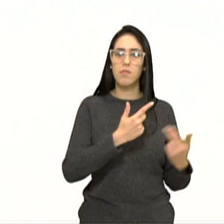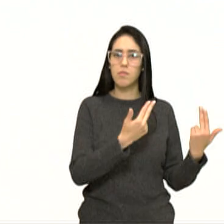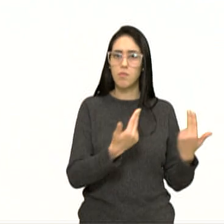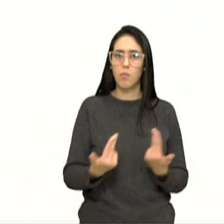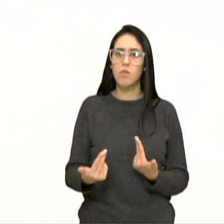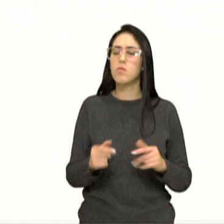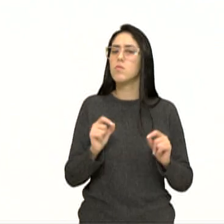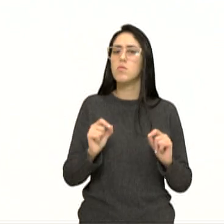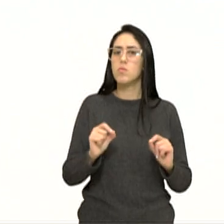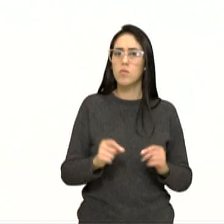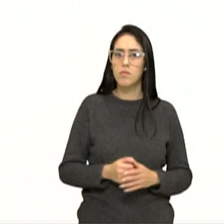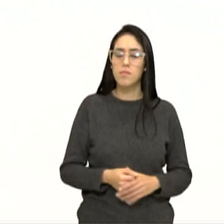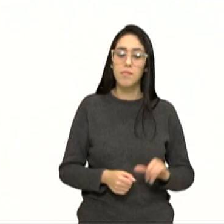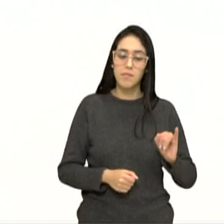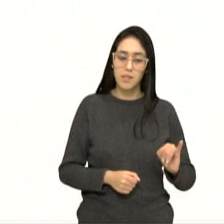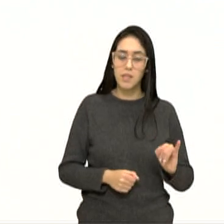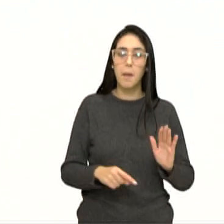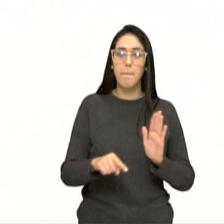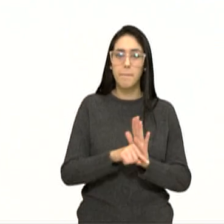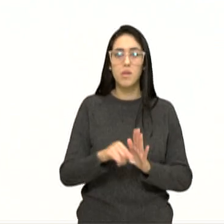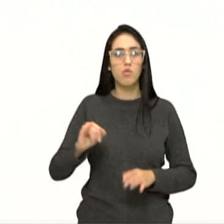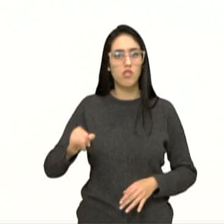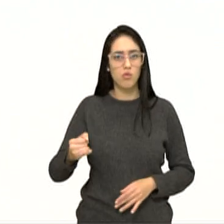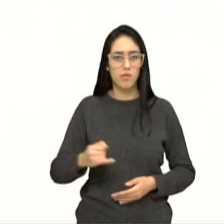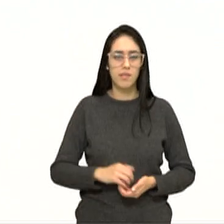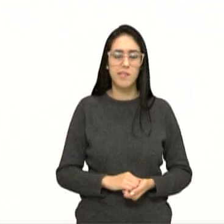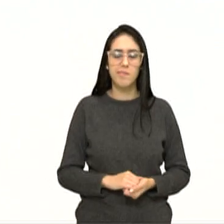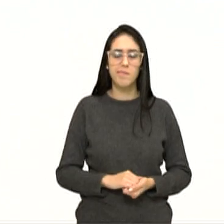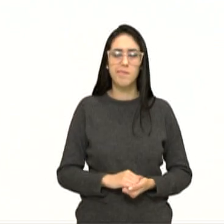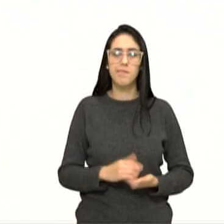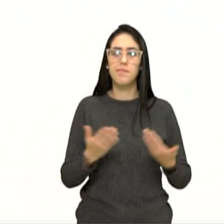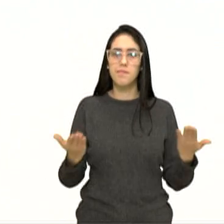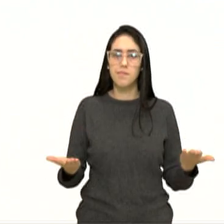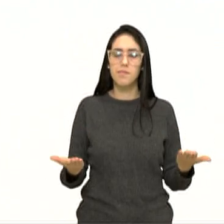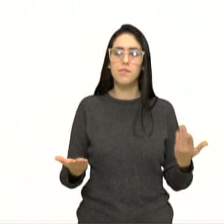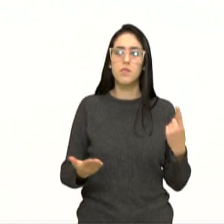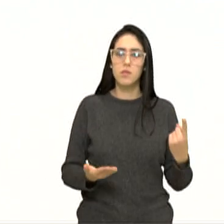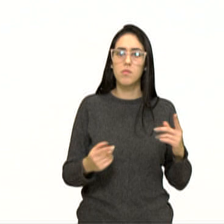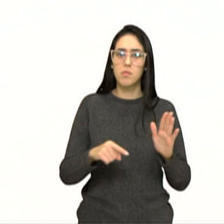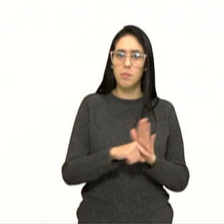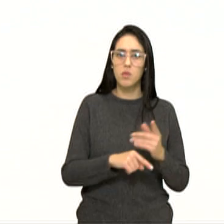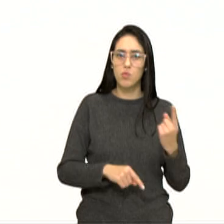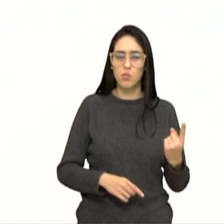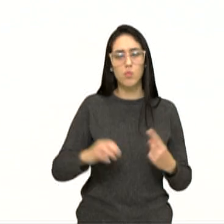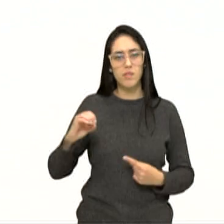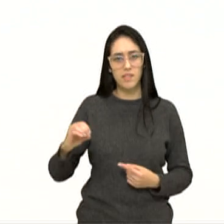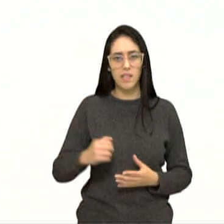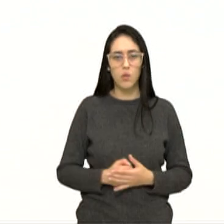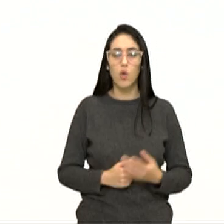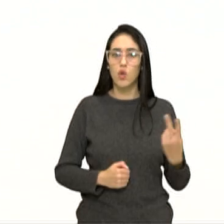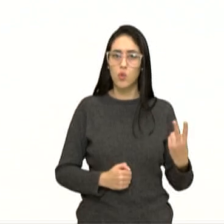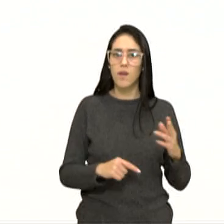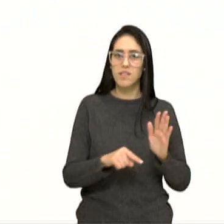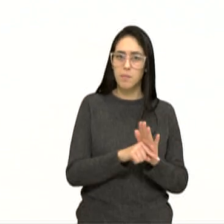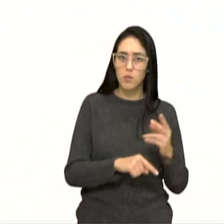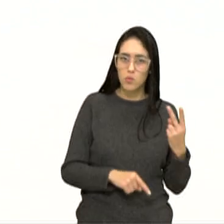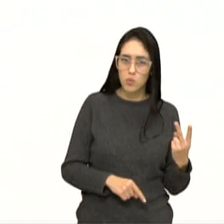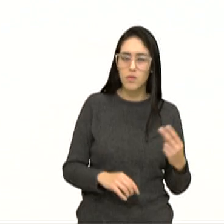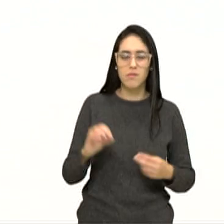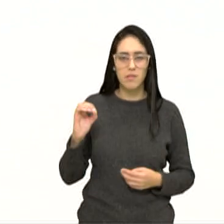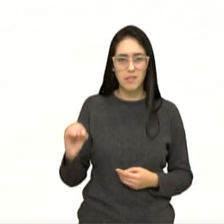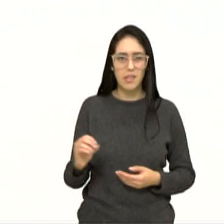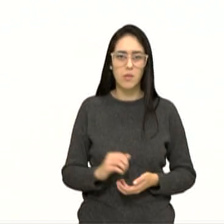quê? I menos J. Então, eu vou fazer 1 menos 1, 0. 2 menos 2,